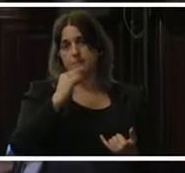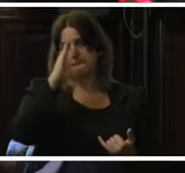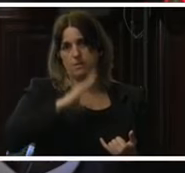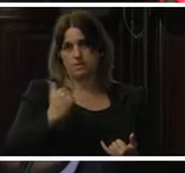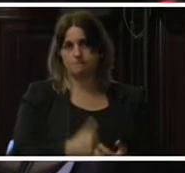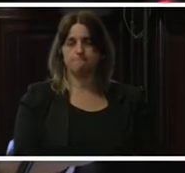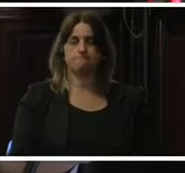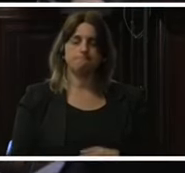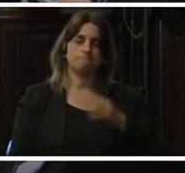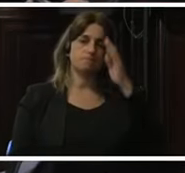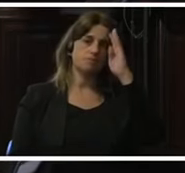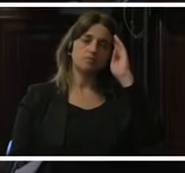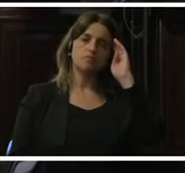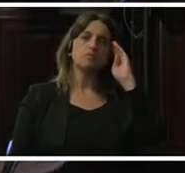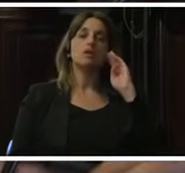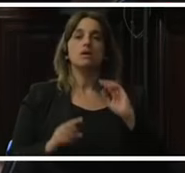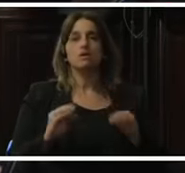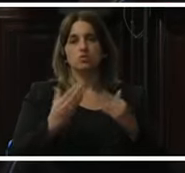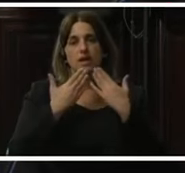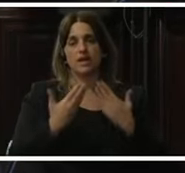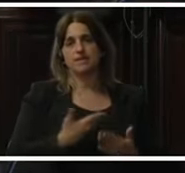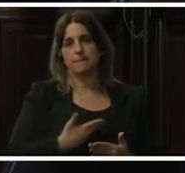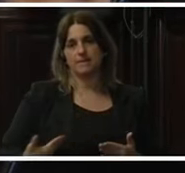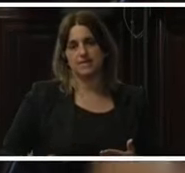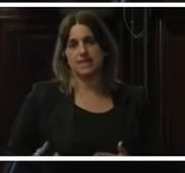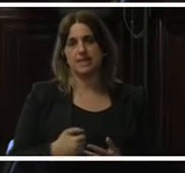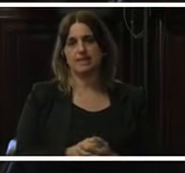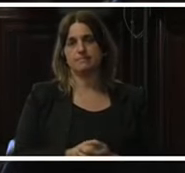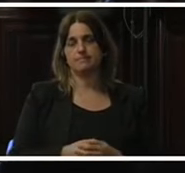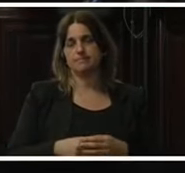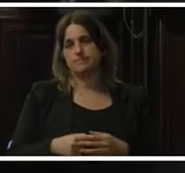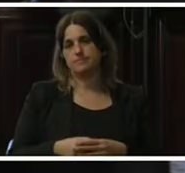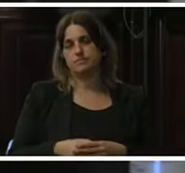o senhor presidente a